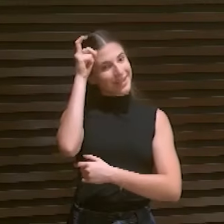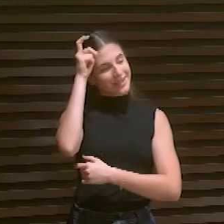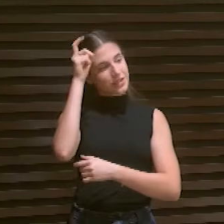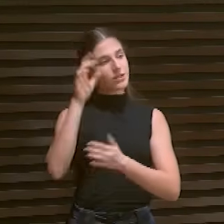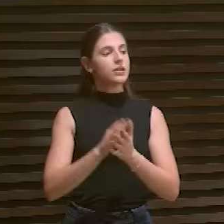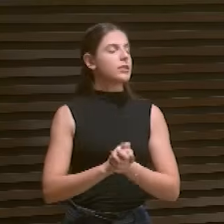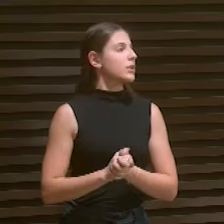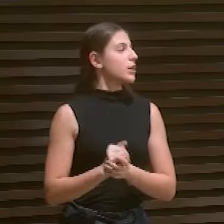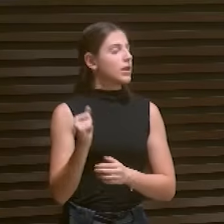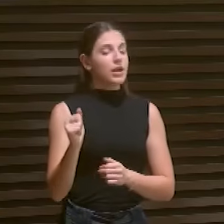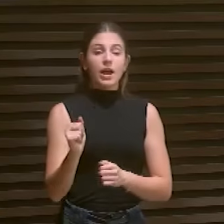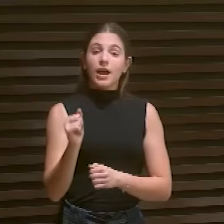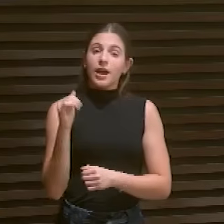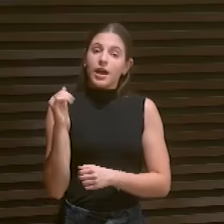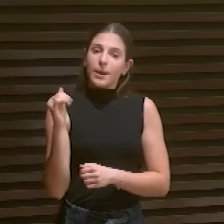Agora, quando